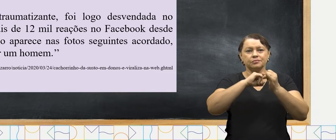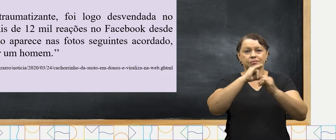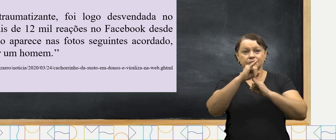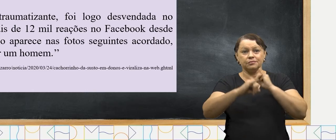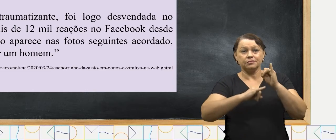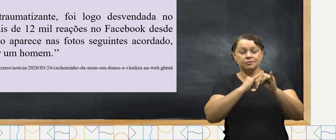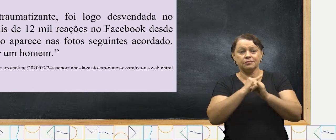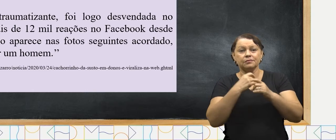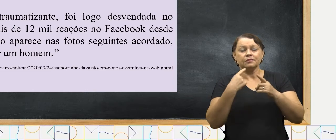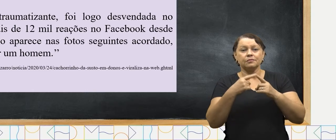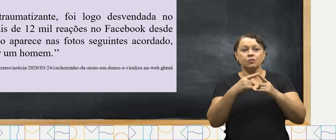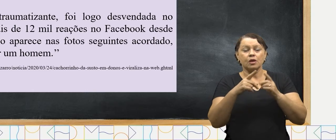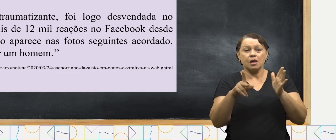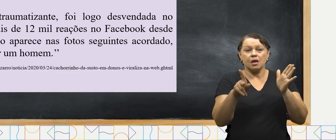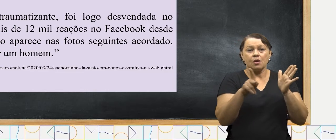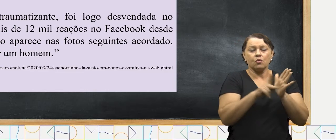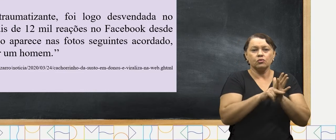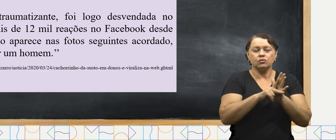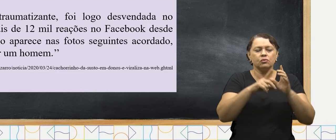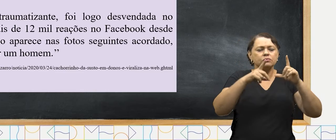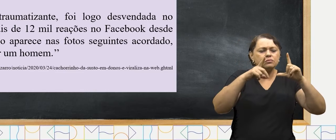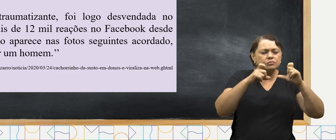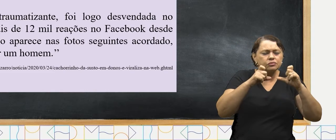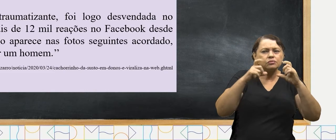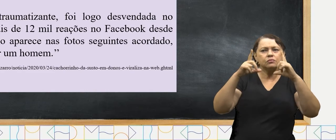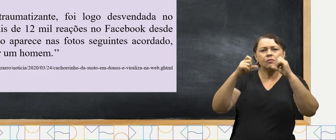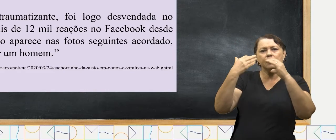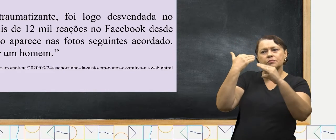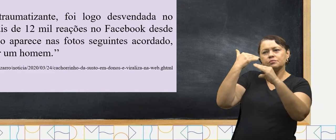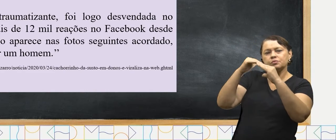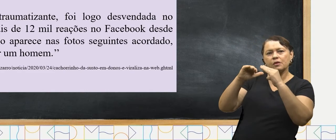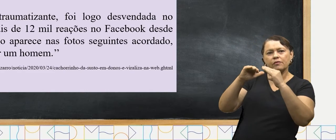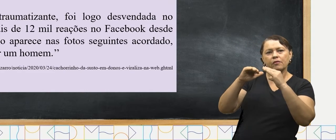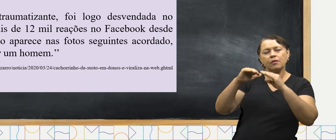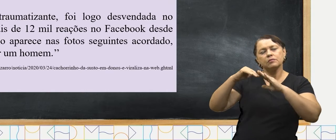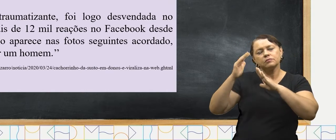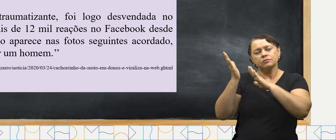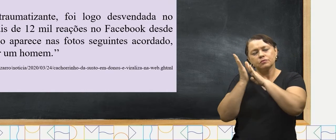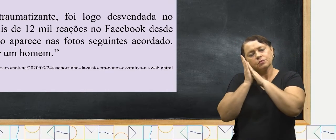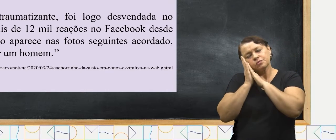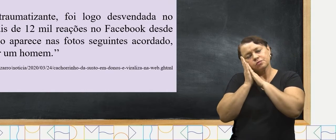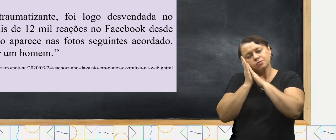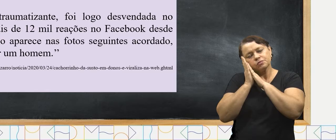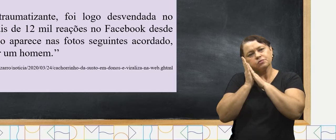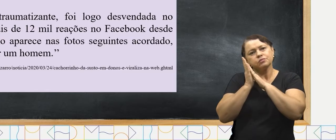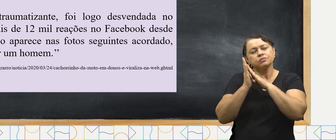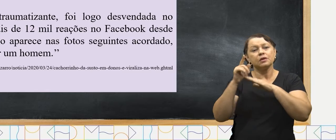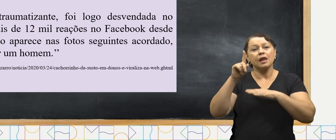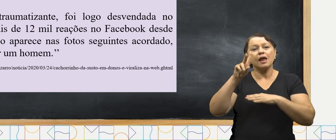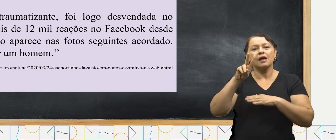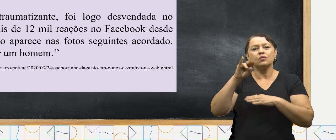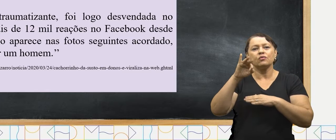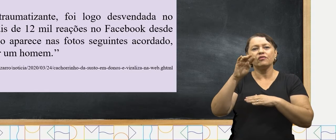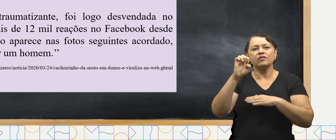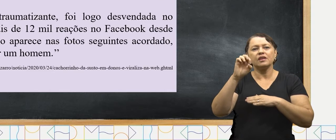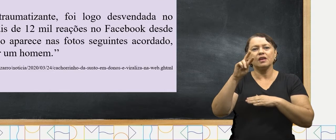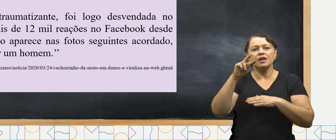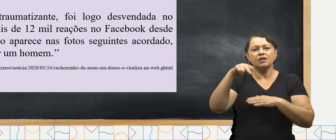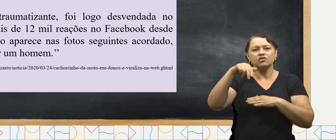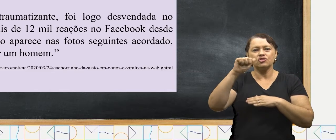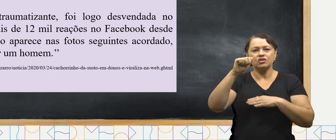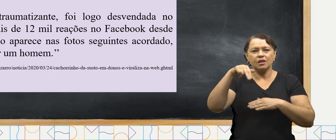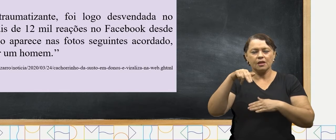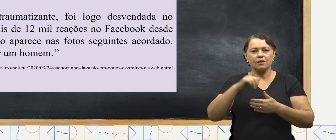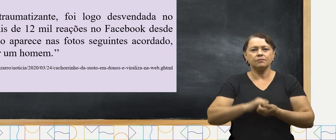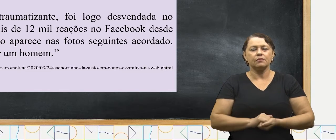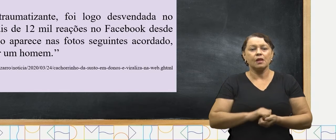após seus donos postarem uma foto dele dormindo no chão depois de uma refeição no Vietnã. O